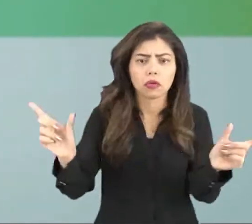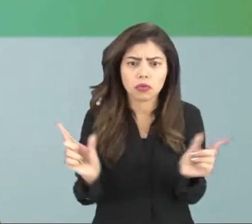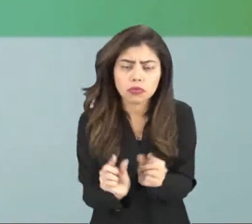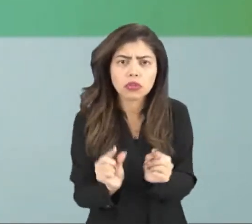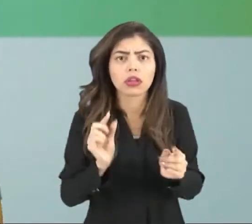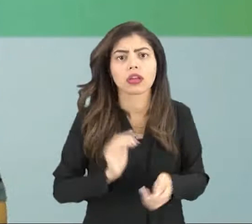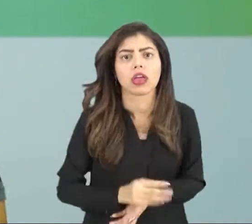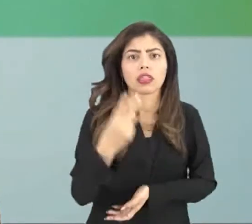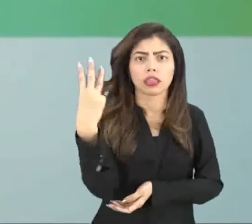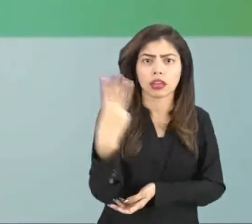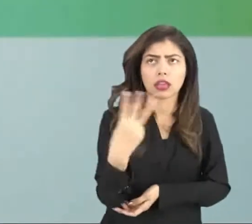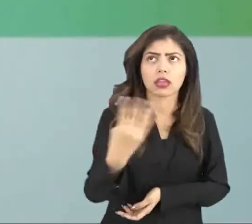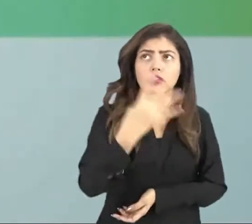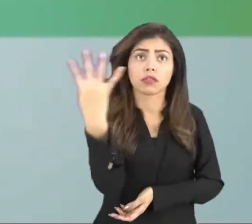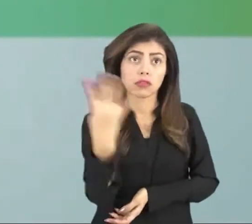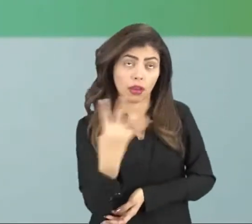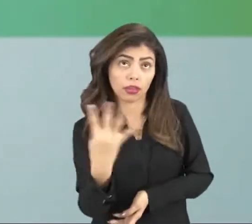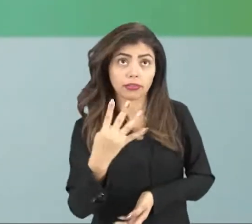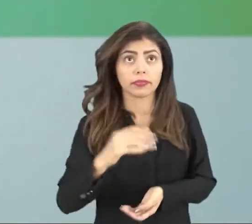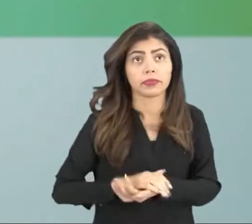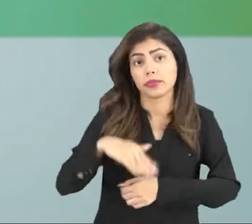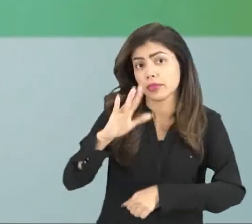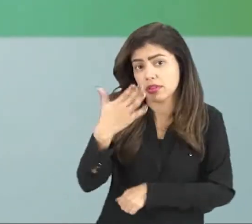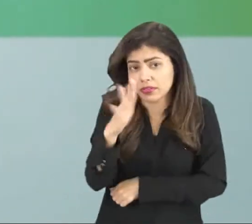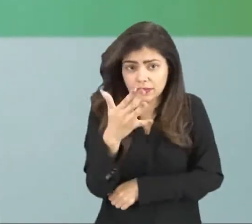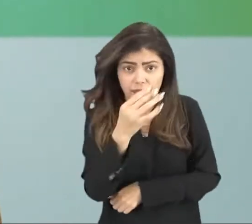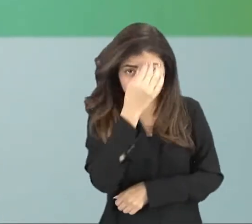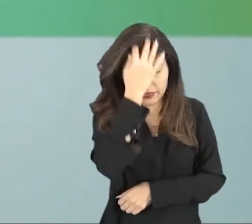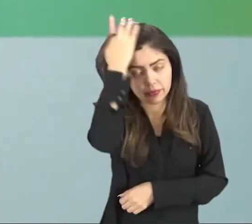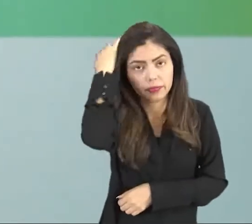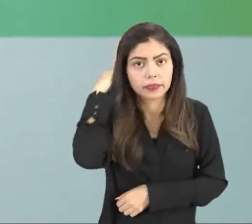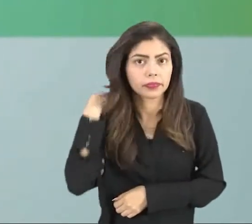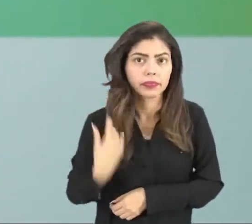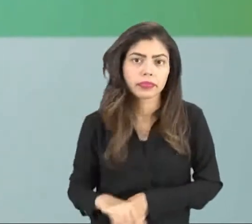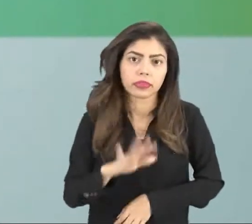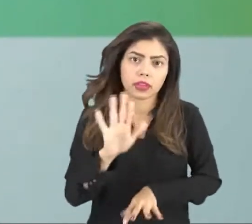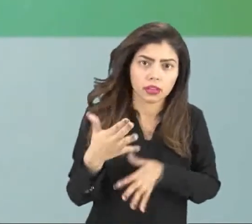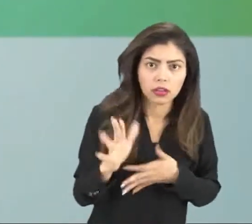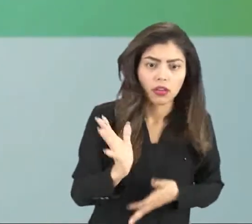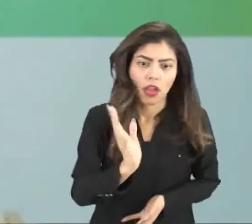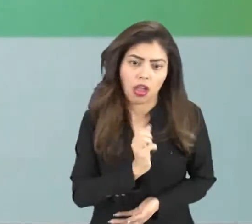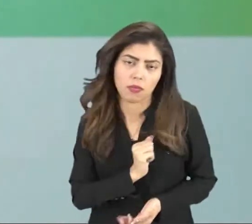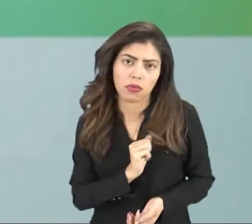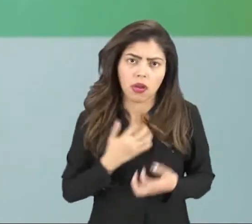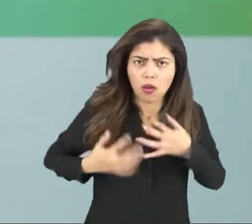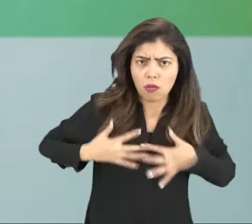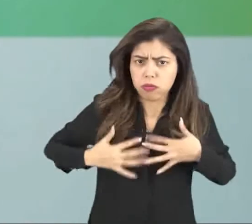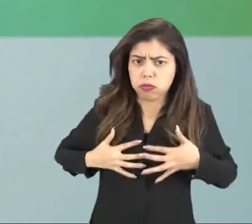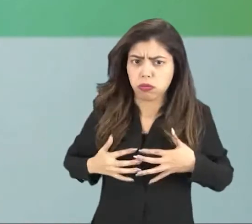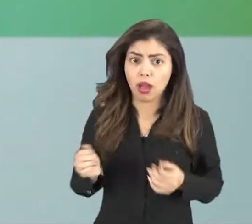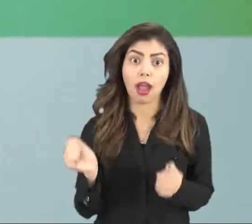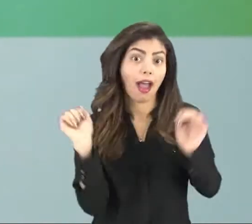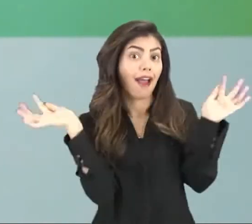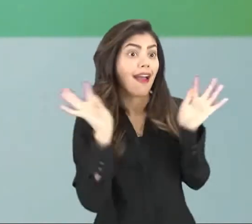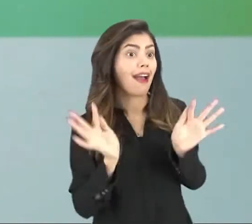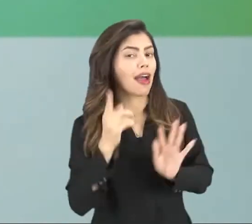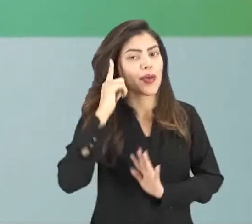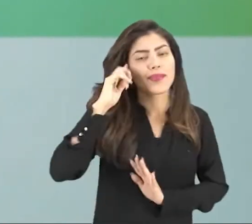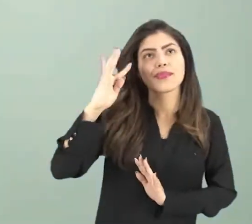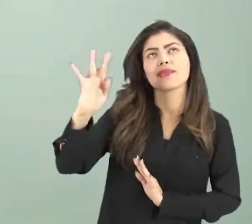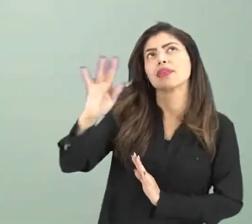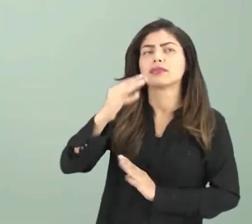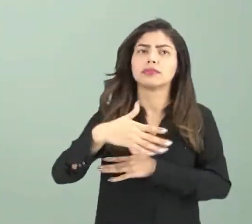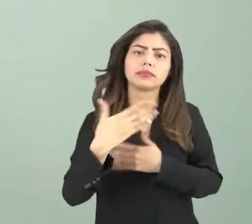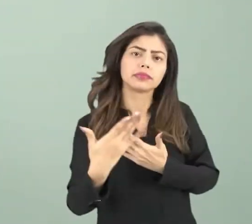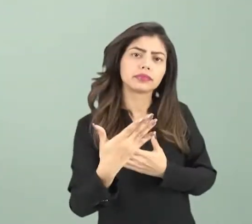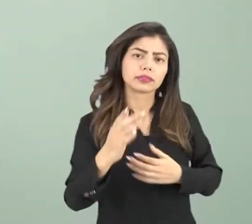tenho que ter 3, 4 no máximo ali. Será um conto de amor, de terror, fantástico? Onde vai acontecer?